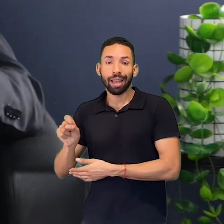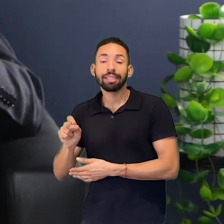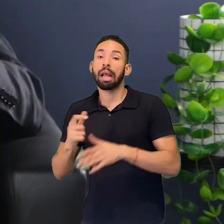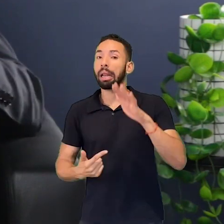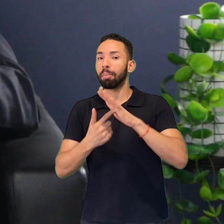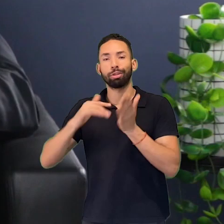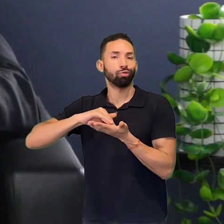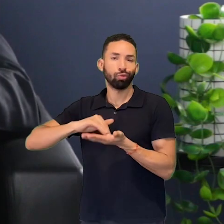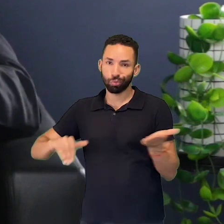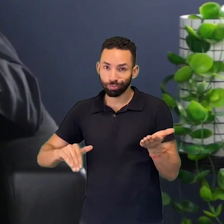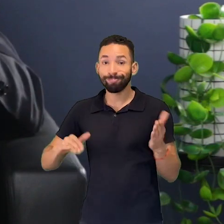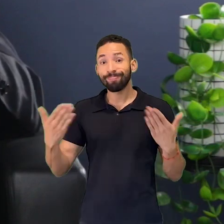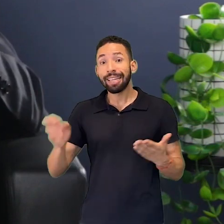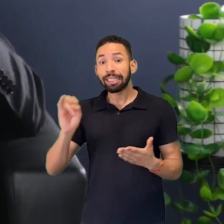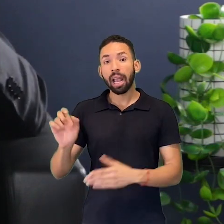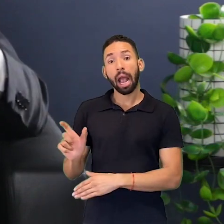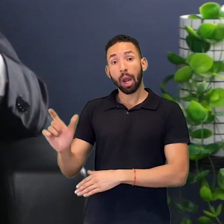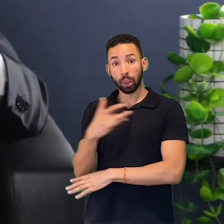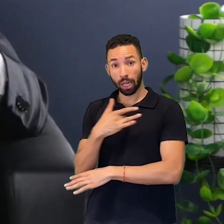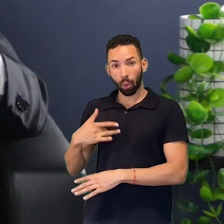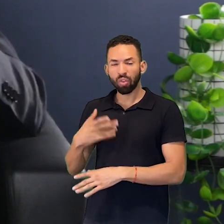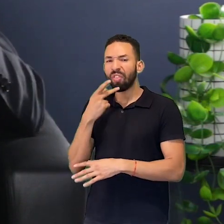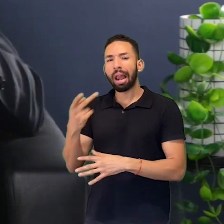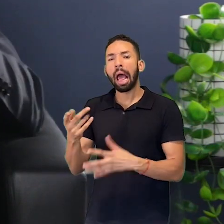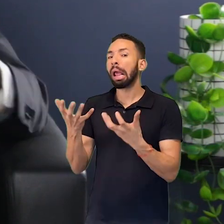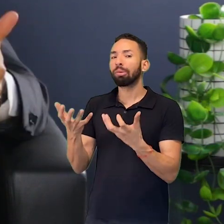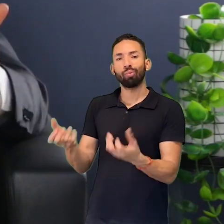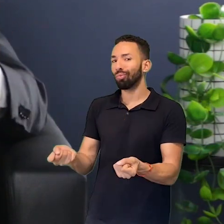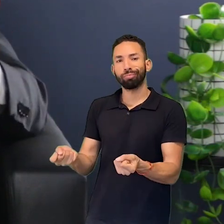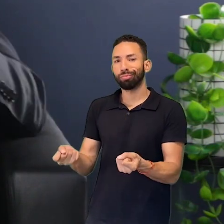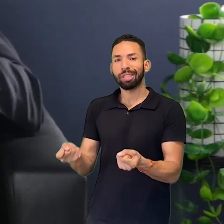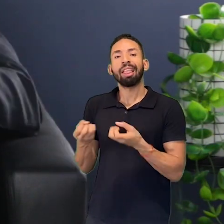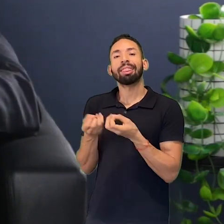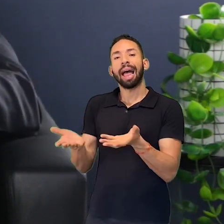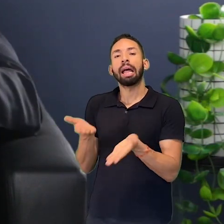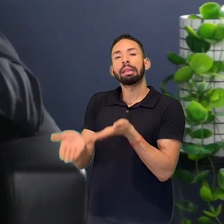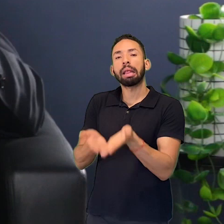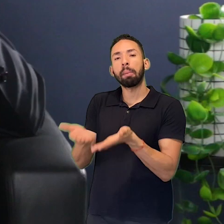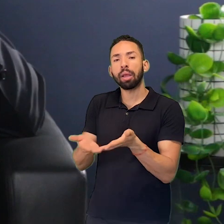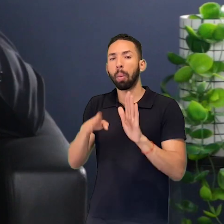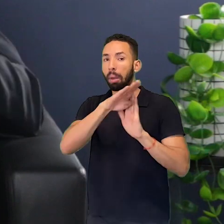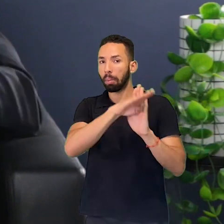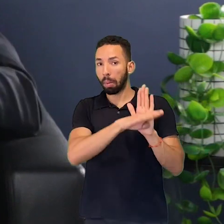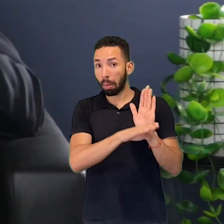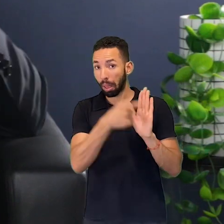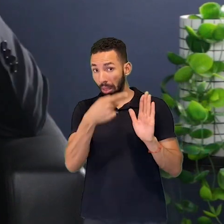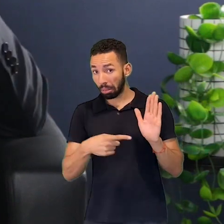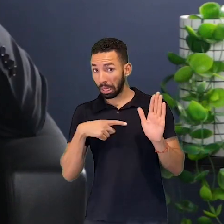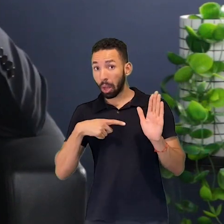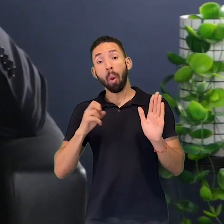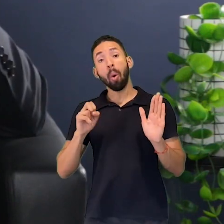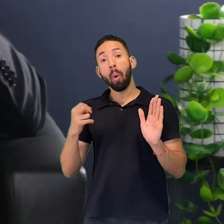pela ANS essa limitação. Então, caso o plano de saúde esteja negando a fornecer um tratamento desse